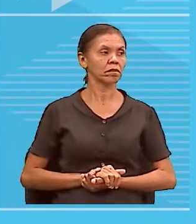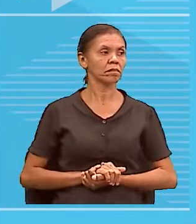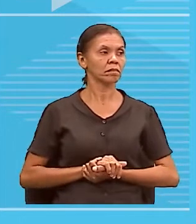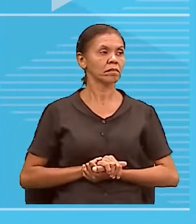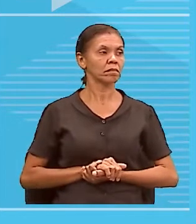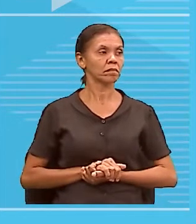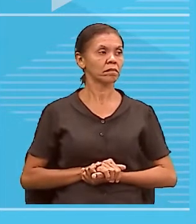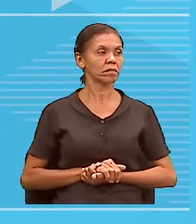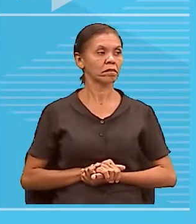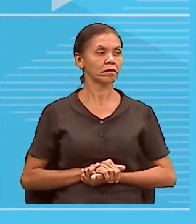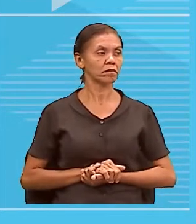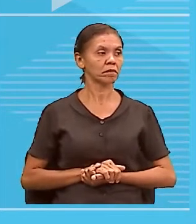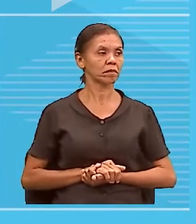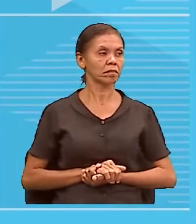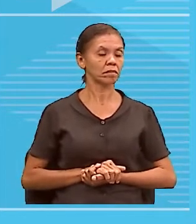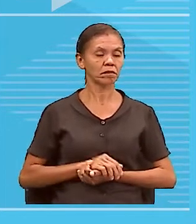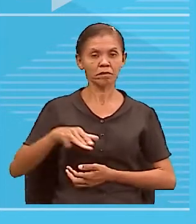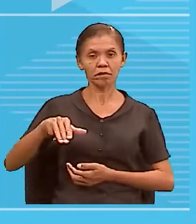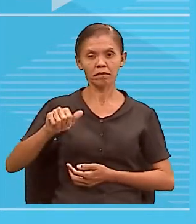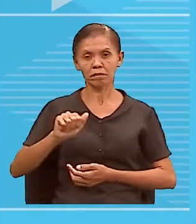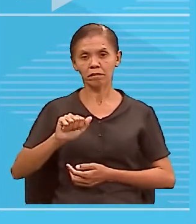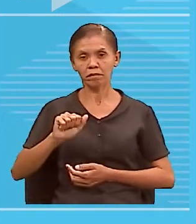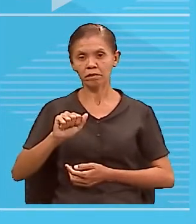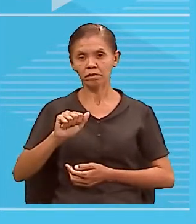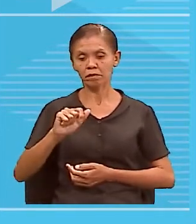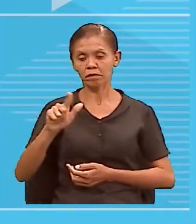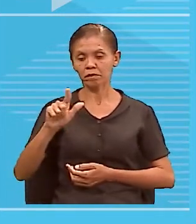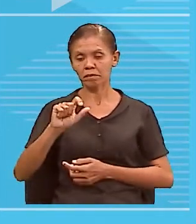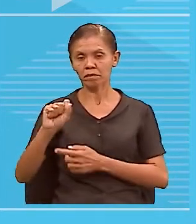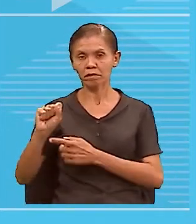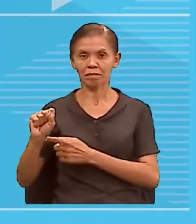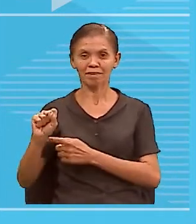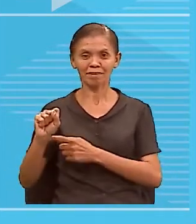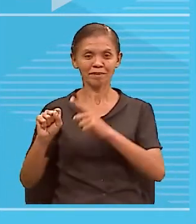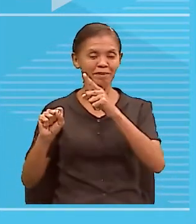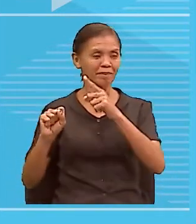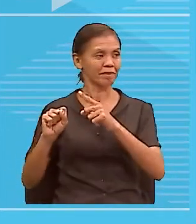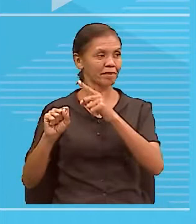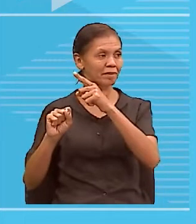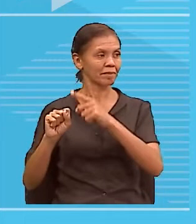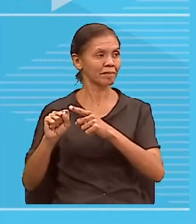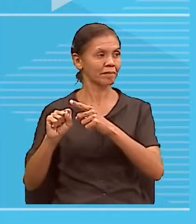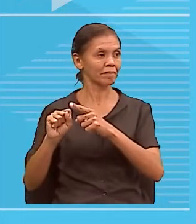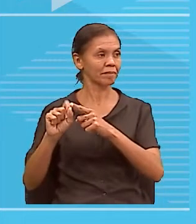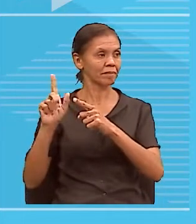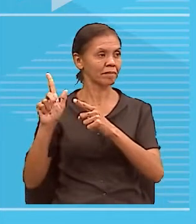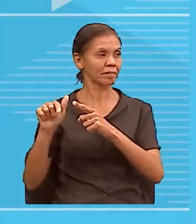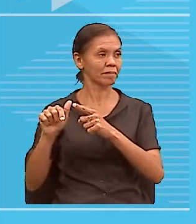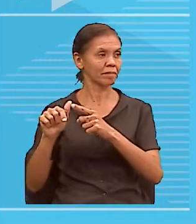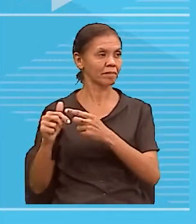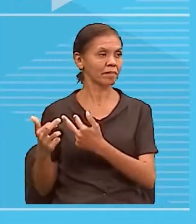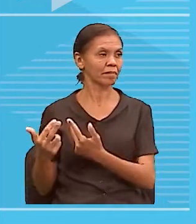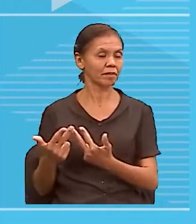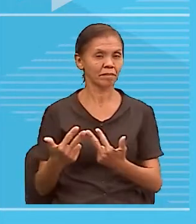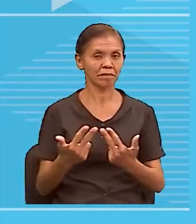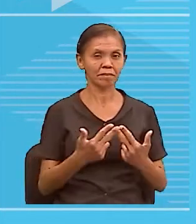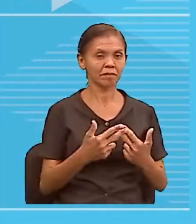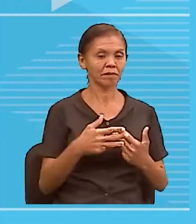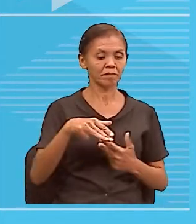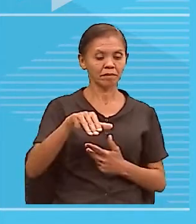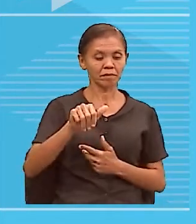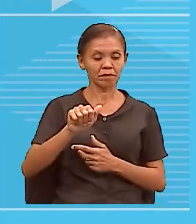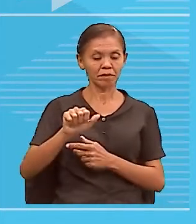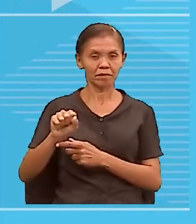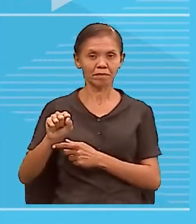esse mas com assento em espanhol tá vendo que tem um acento É o mesmo mais